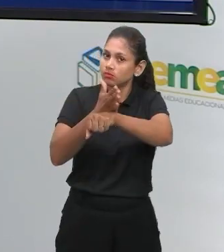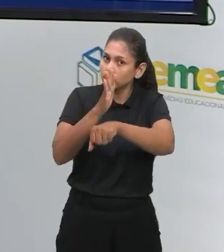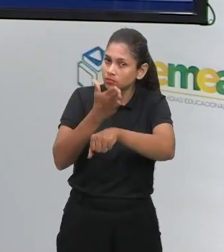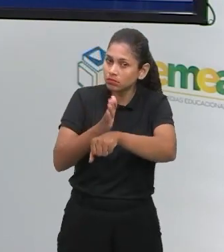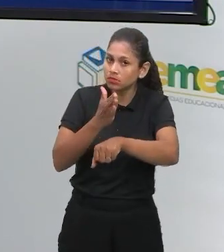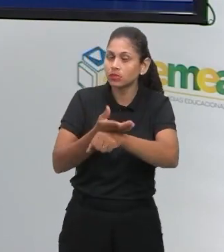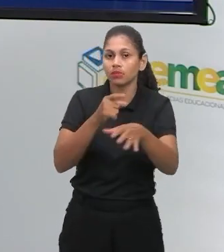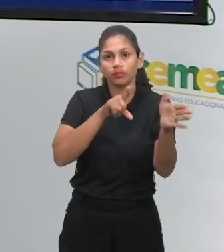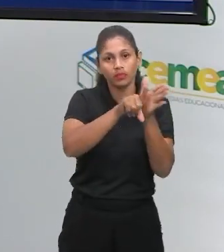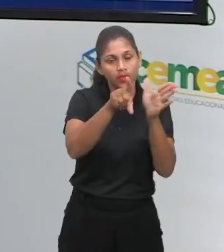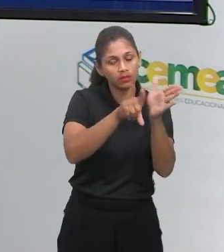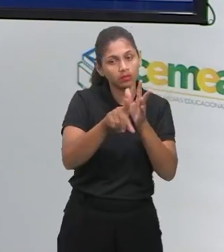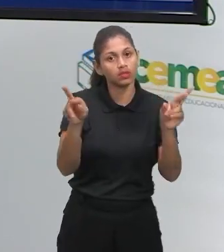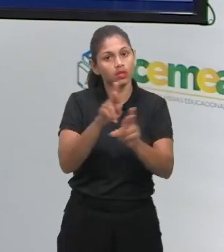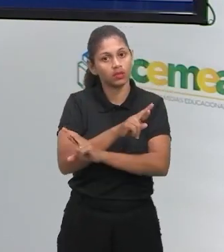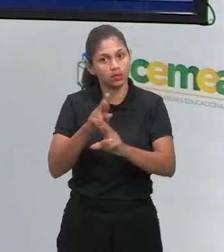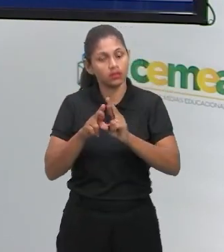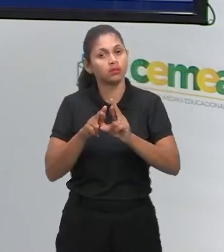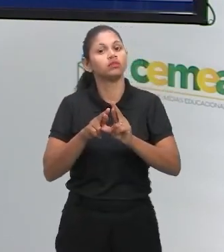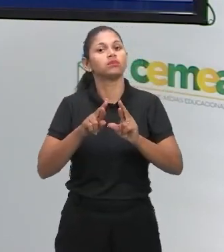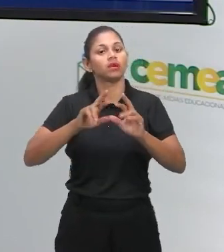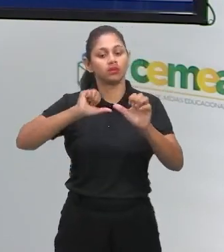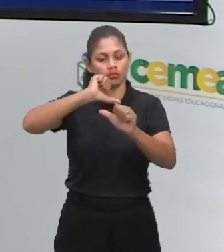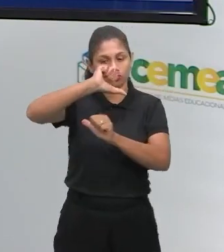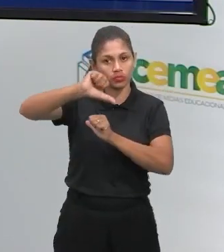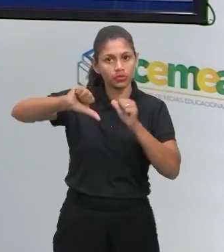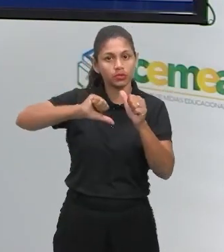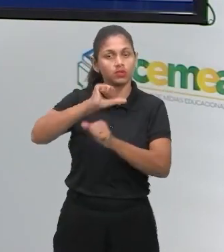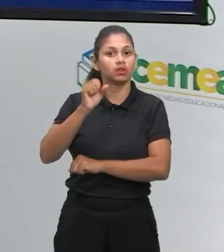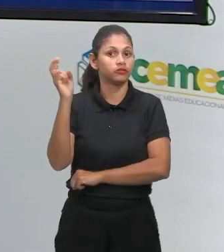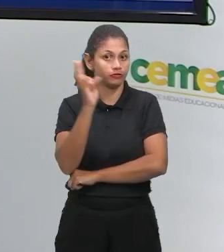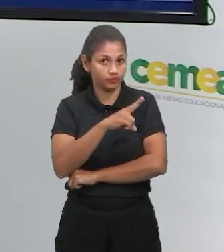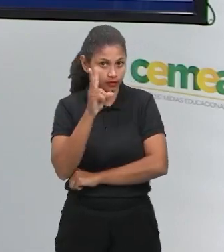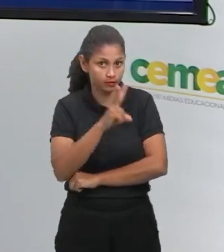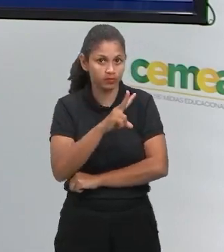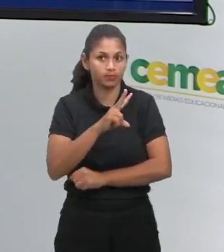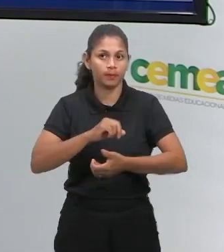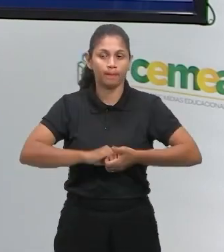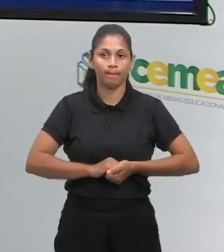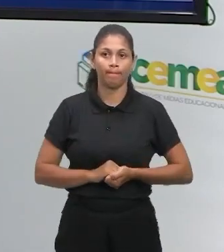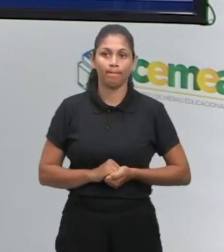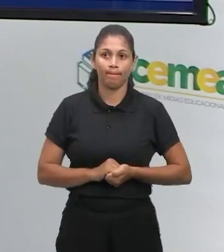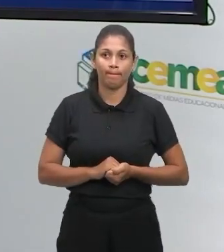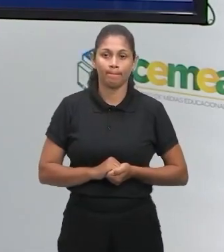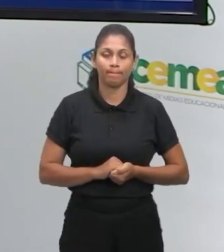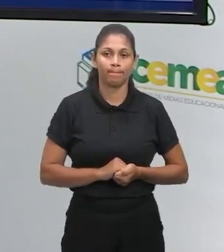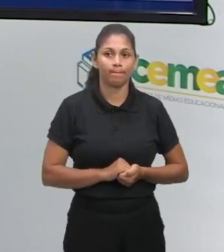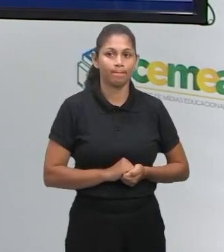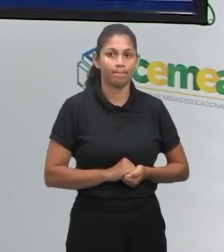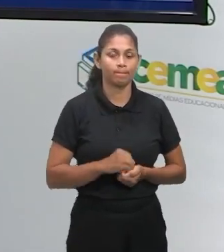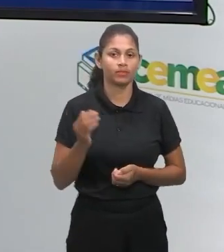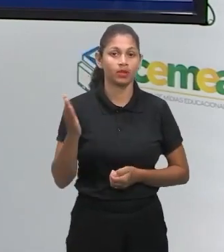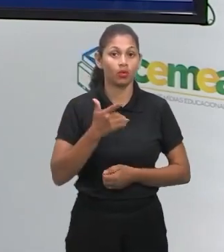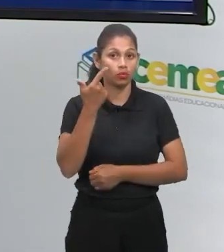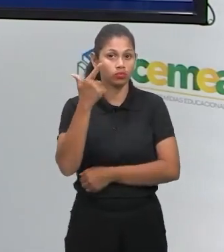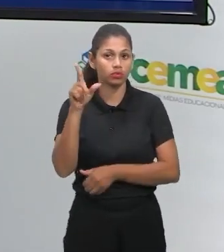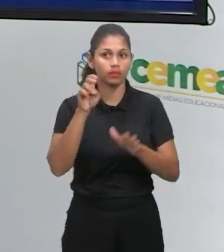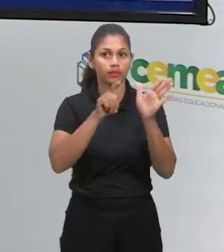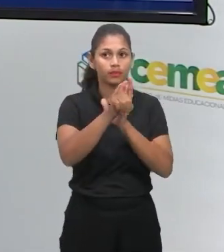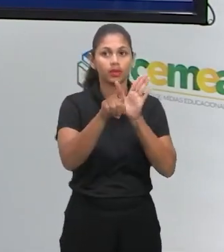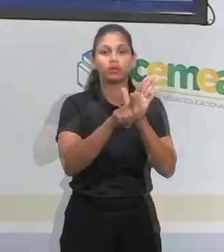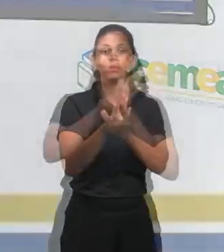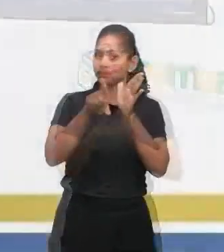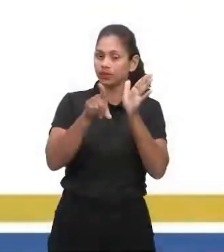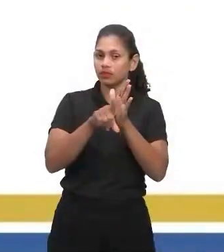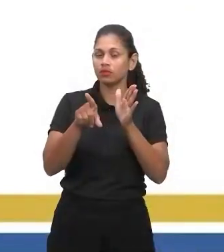que envolvam, né, essas conversões de velocidade. Ok? Vamos lá agora para outra alternativa, outra